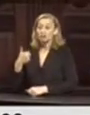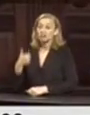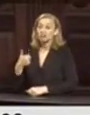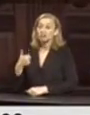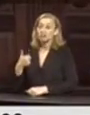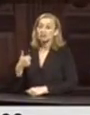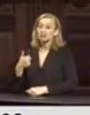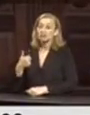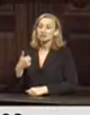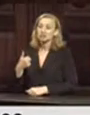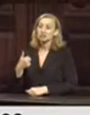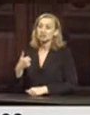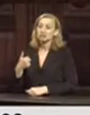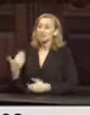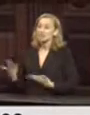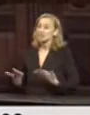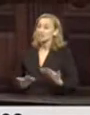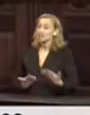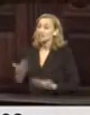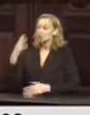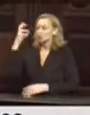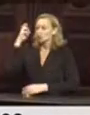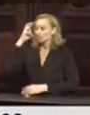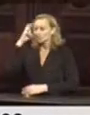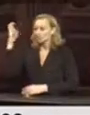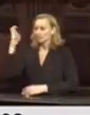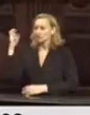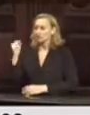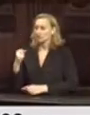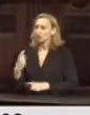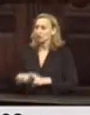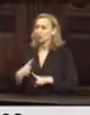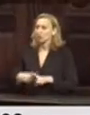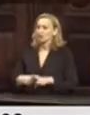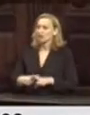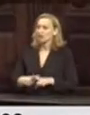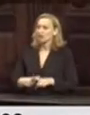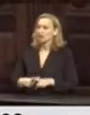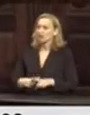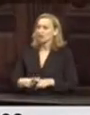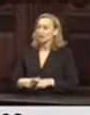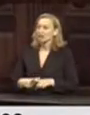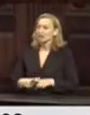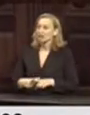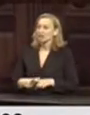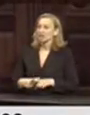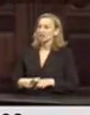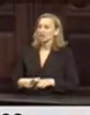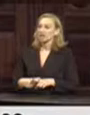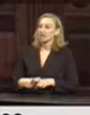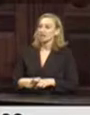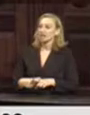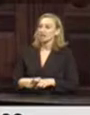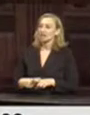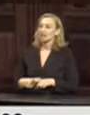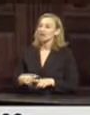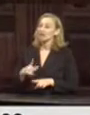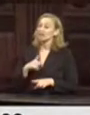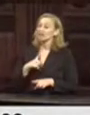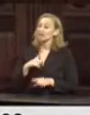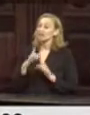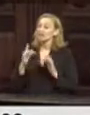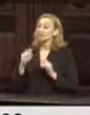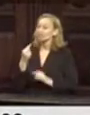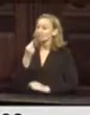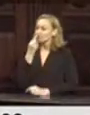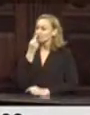o serviço de inteligência, porque ele tem o dele e tem acesso ao serviço de inteligência